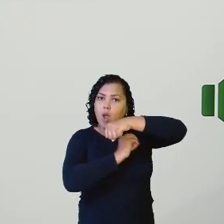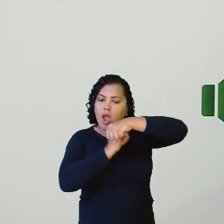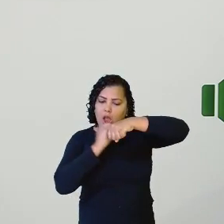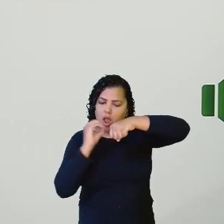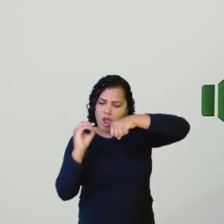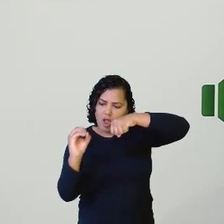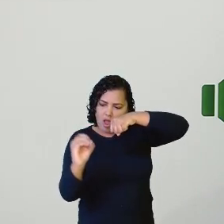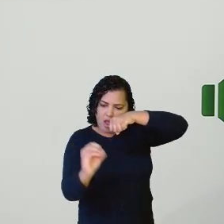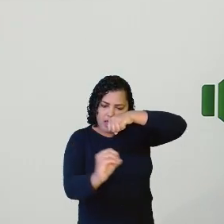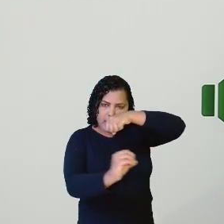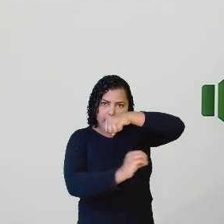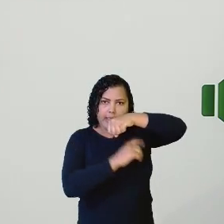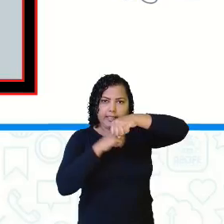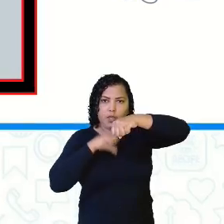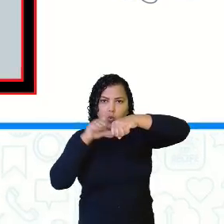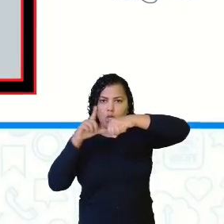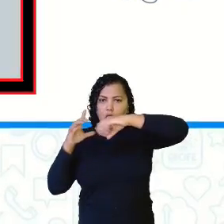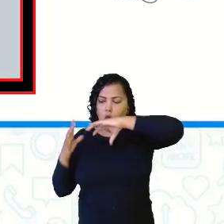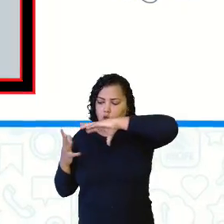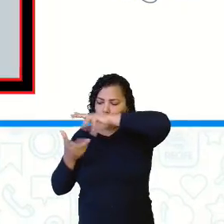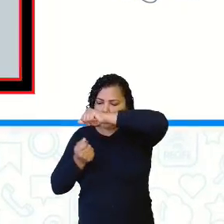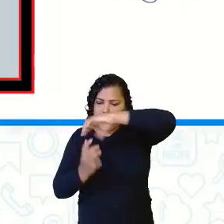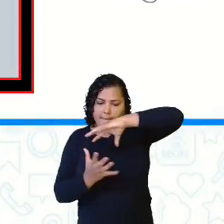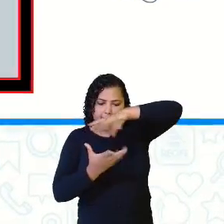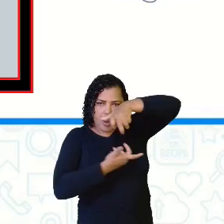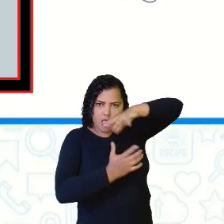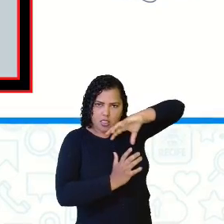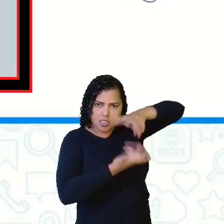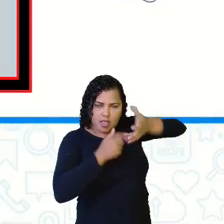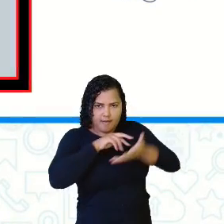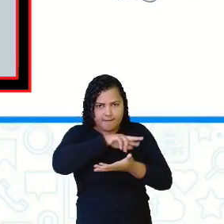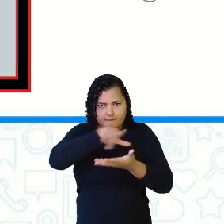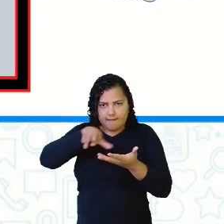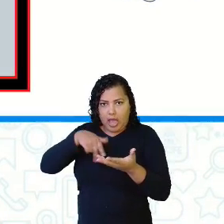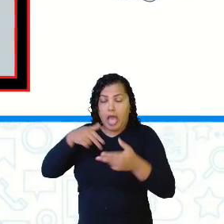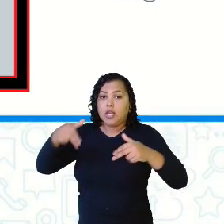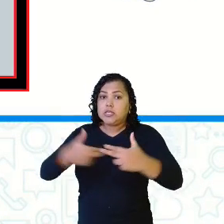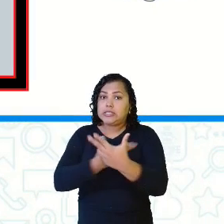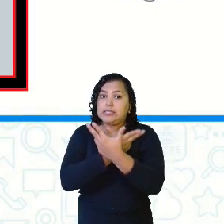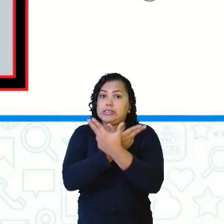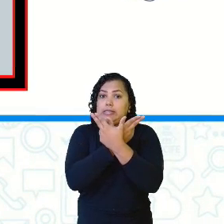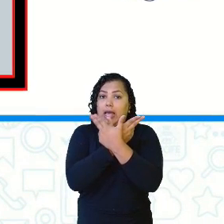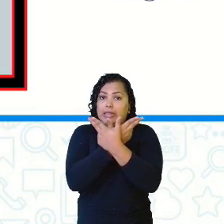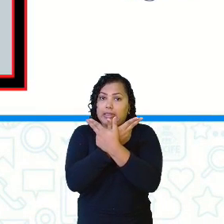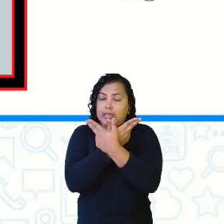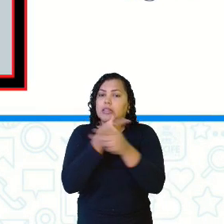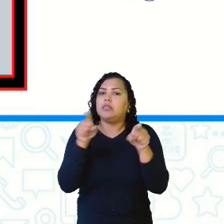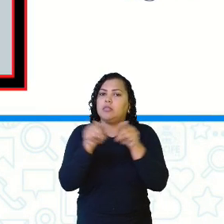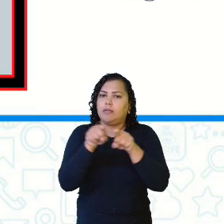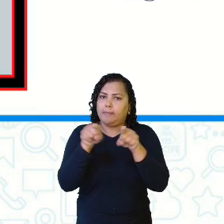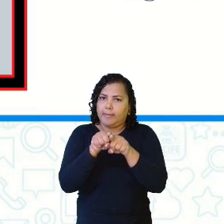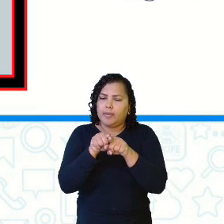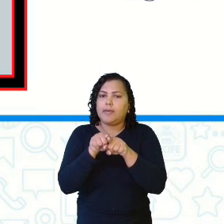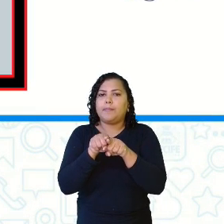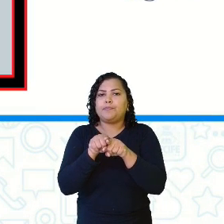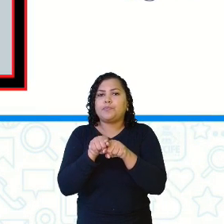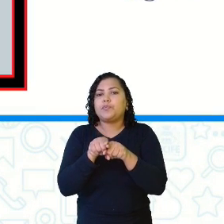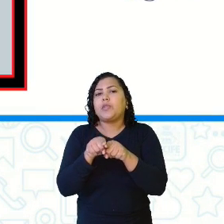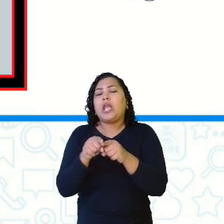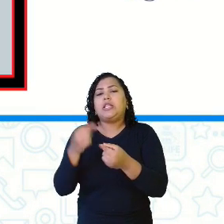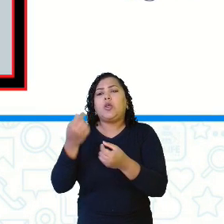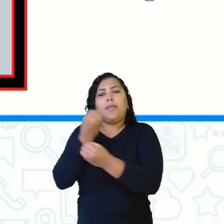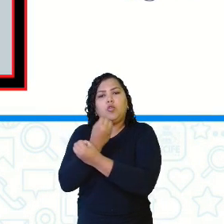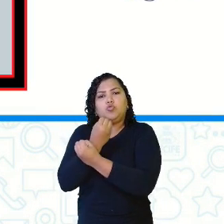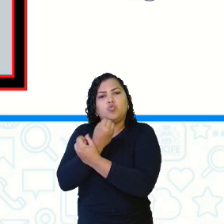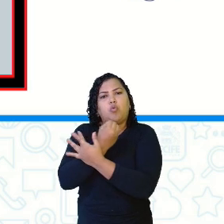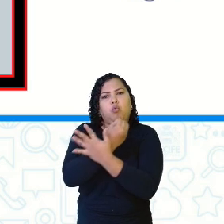formado também pelos planetas e seus satélites. E pelos cometas, asteroides, meteoroides, planetas